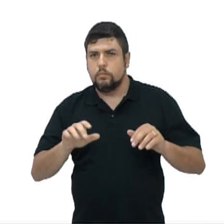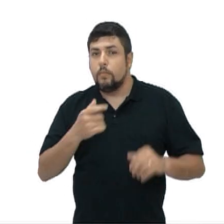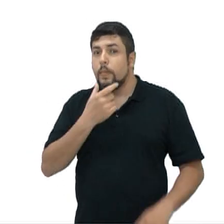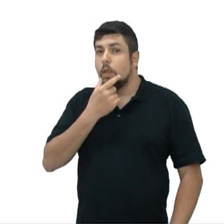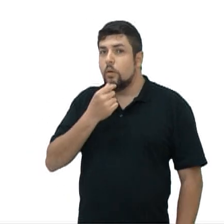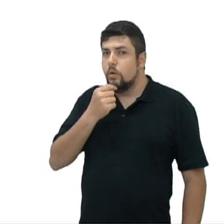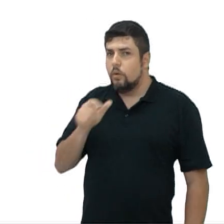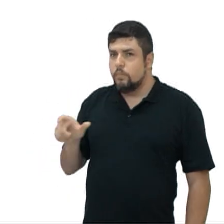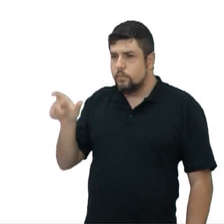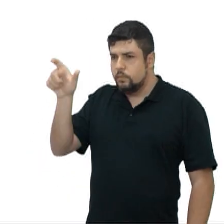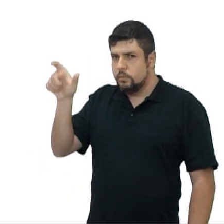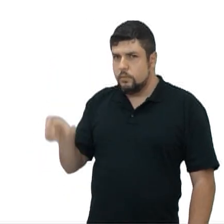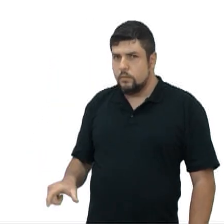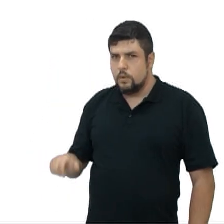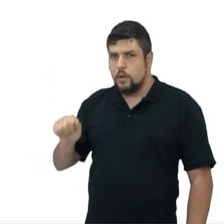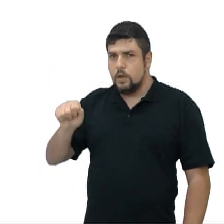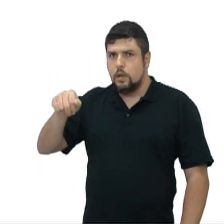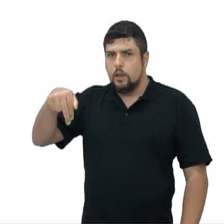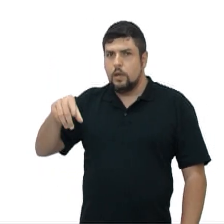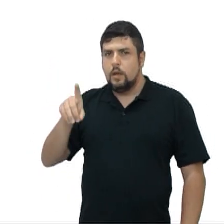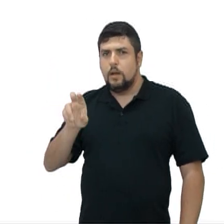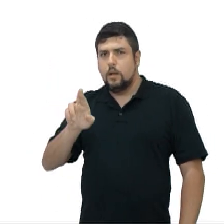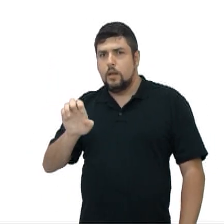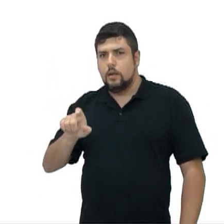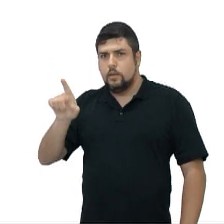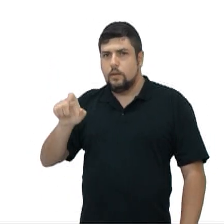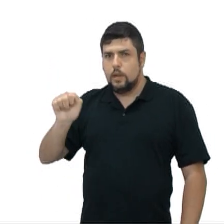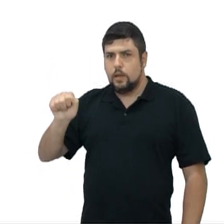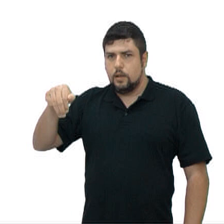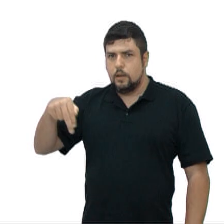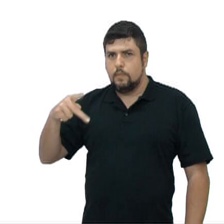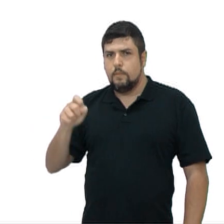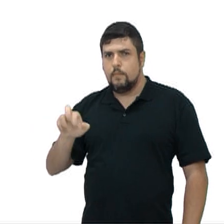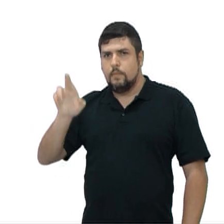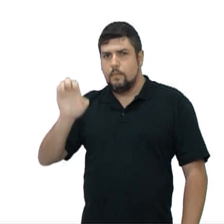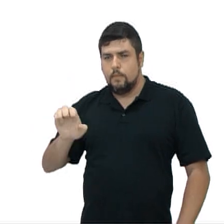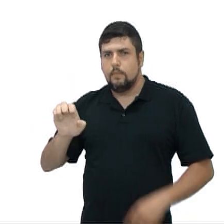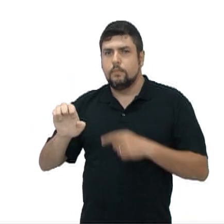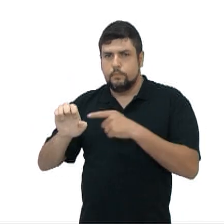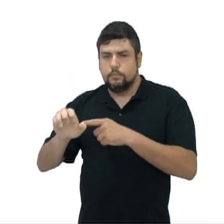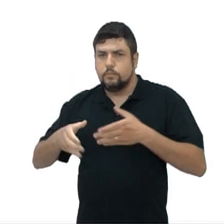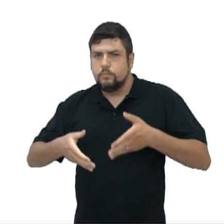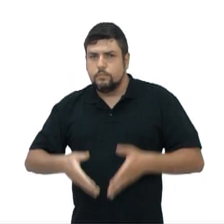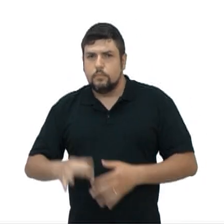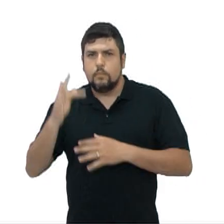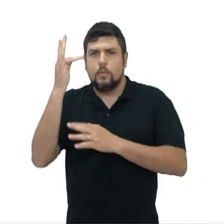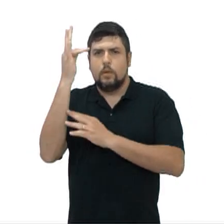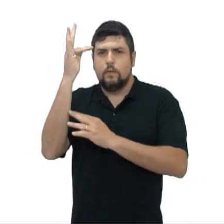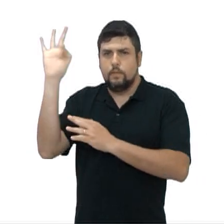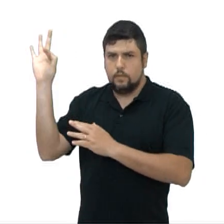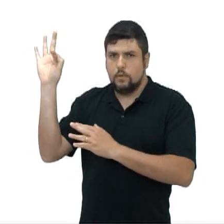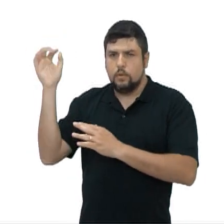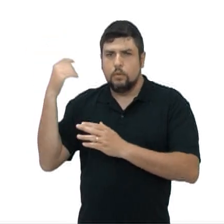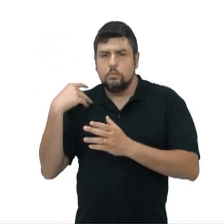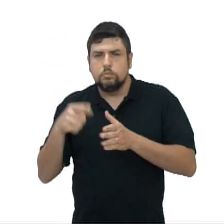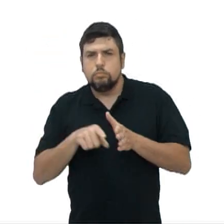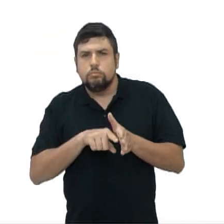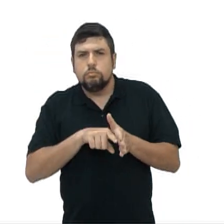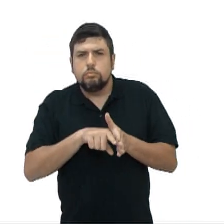físico André-Marie Ampère. Ele foi um físico francês que deu grandes contribuições para o